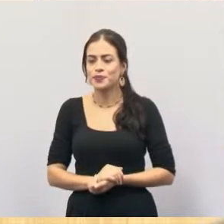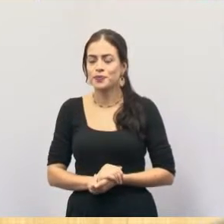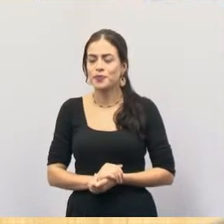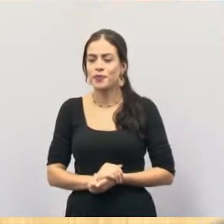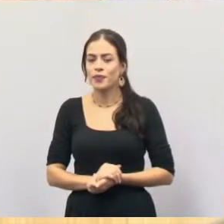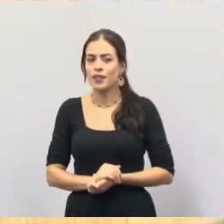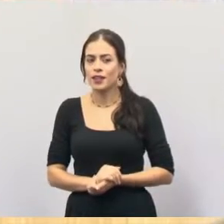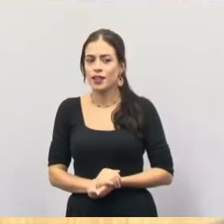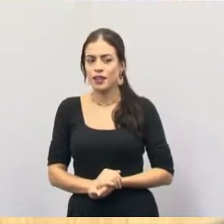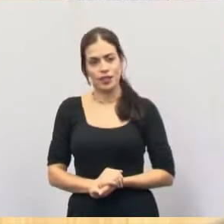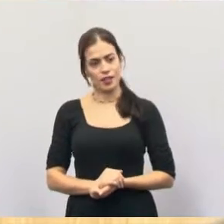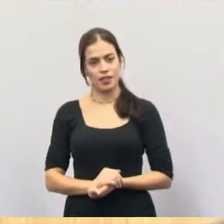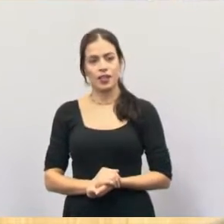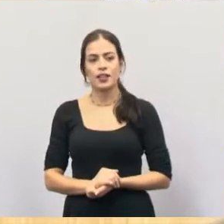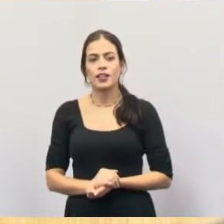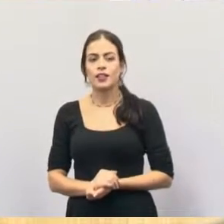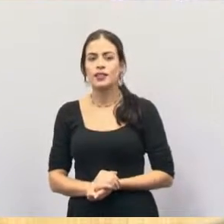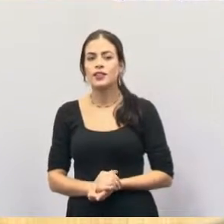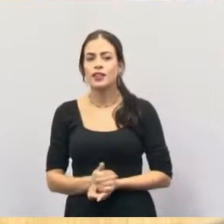jacarienses.